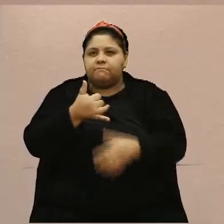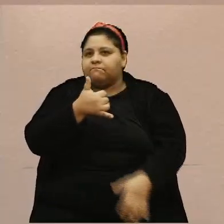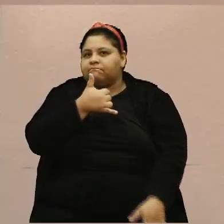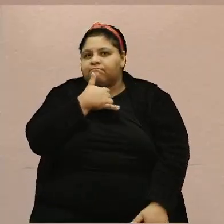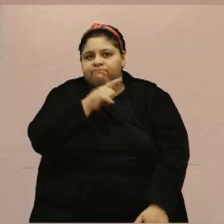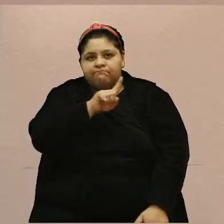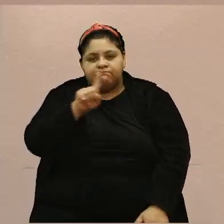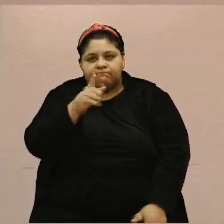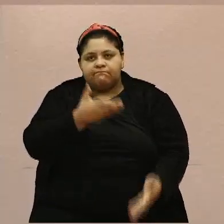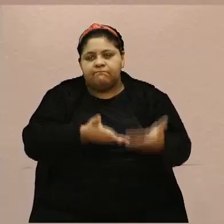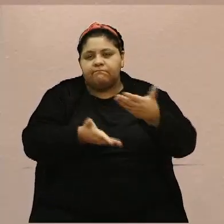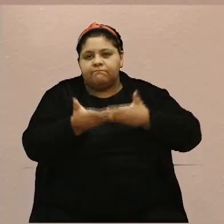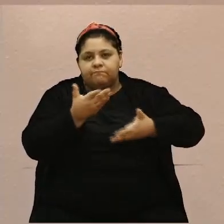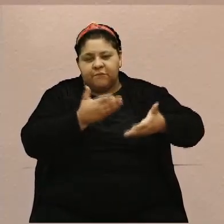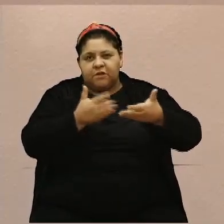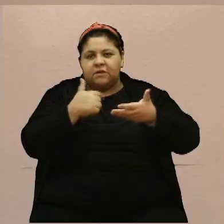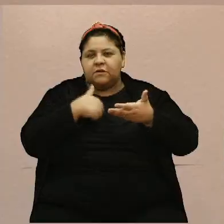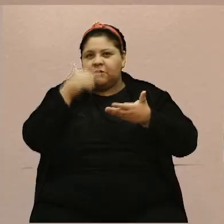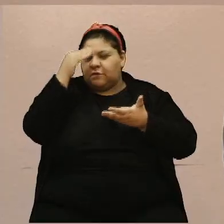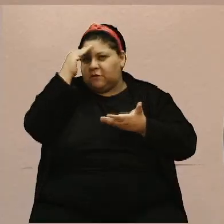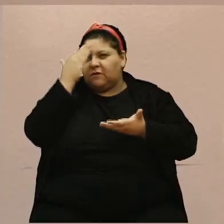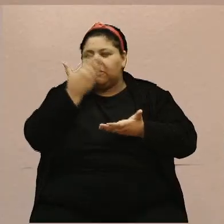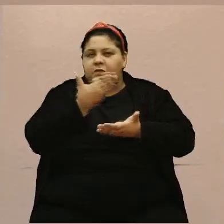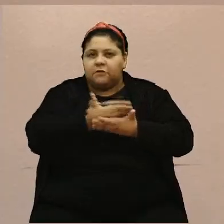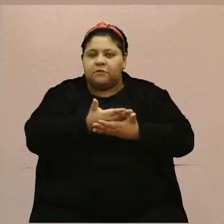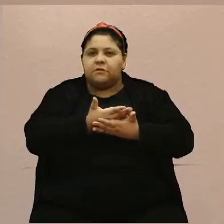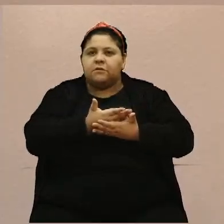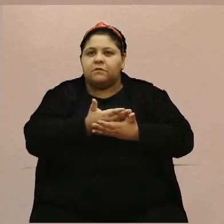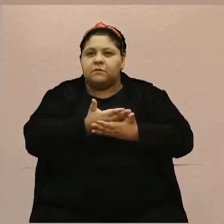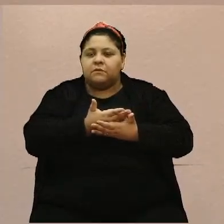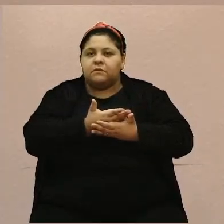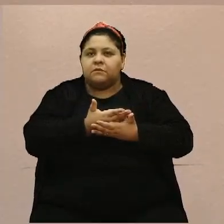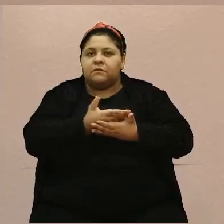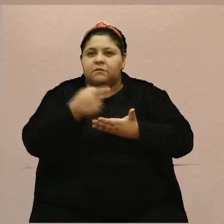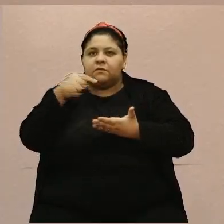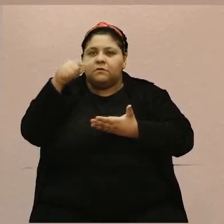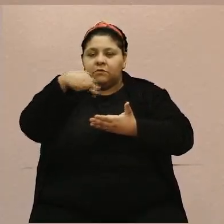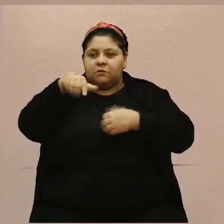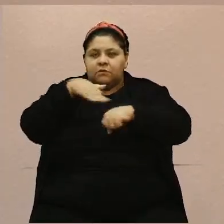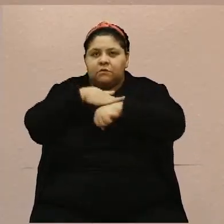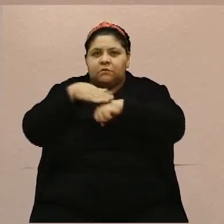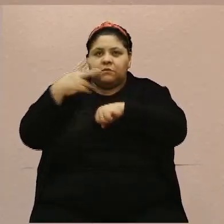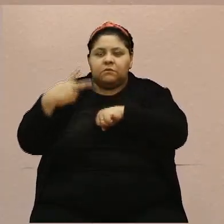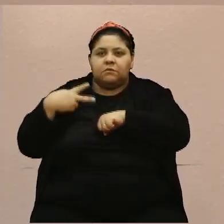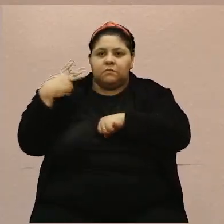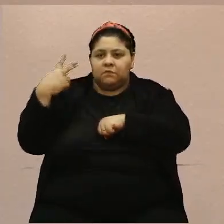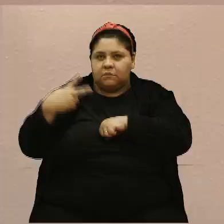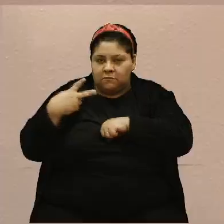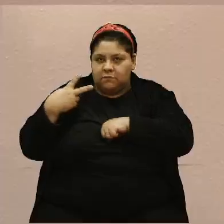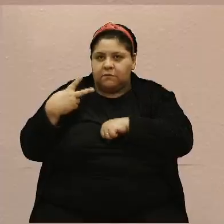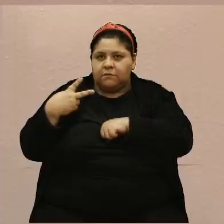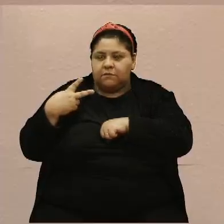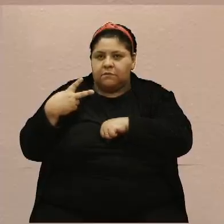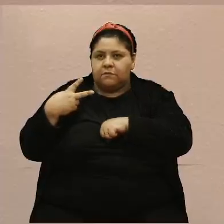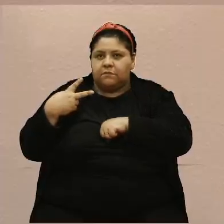sendo atendidas. E eu acredito que houve, até estávamos conversando eu e a vereadora Andressa,